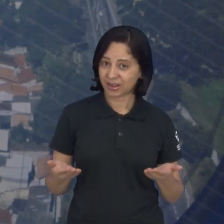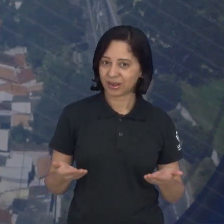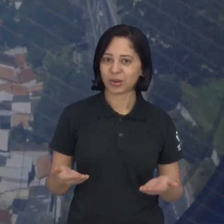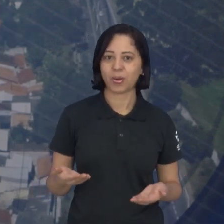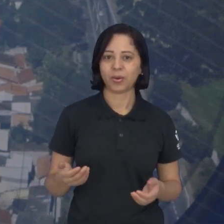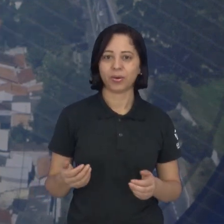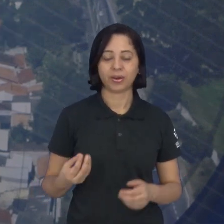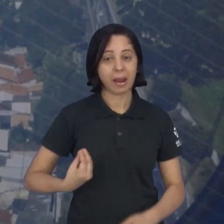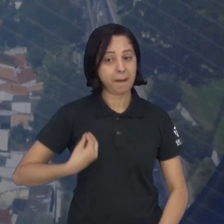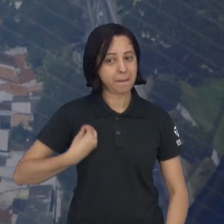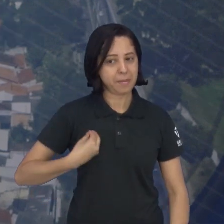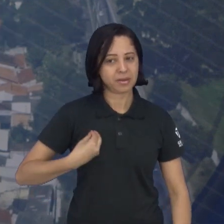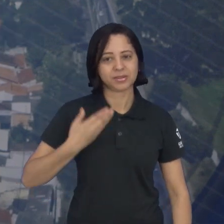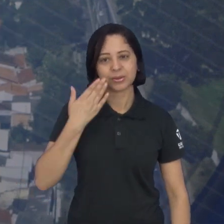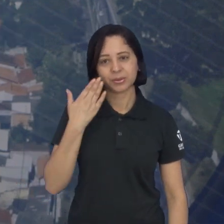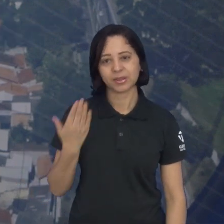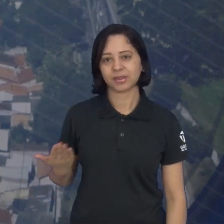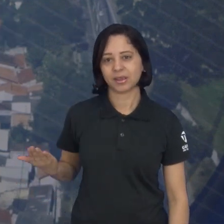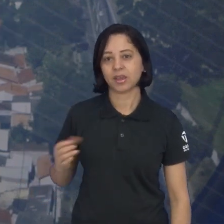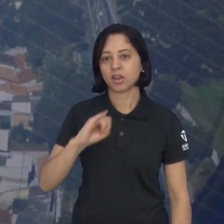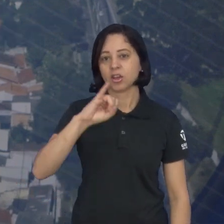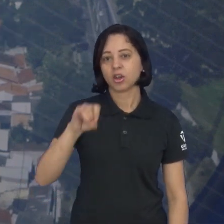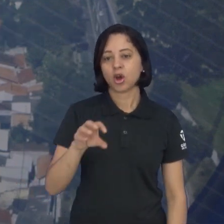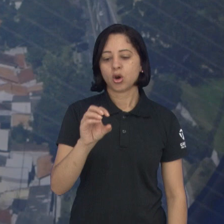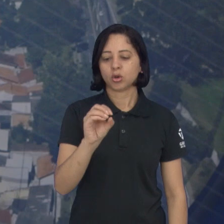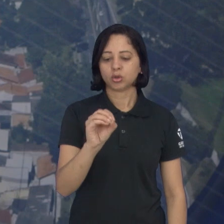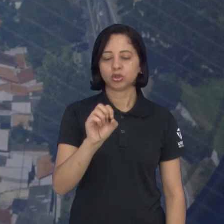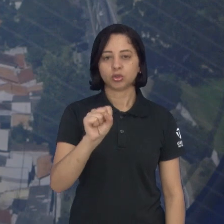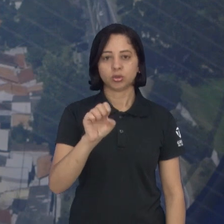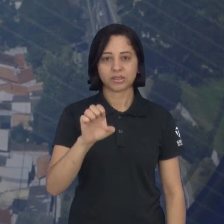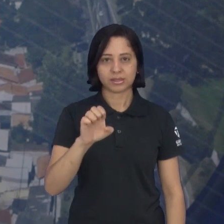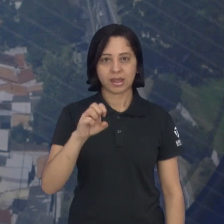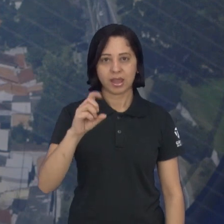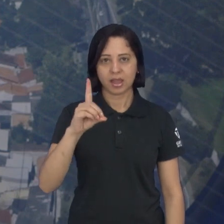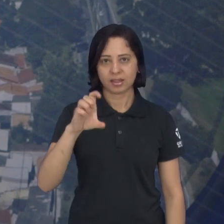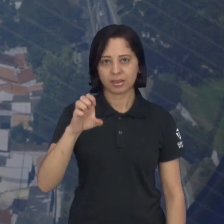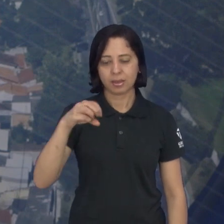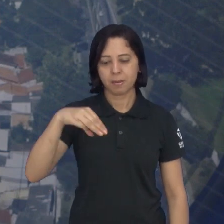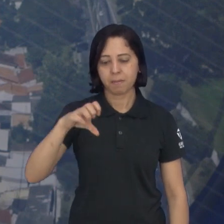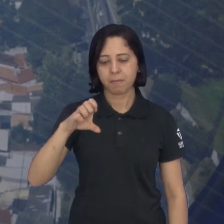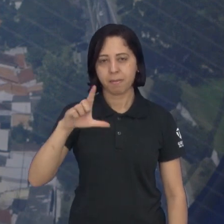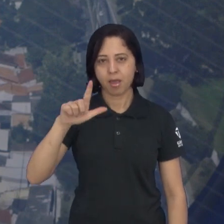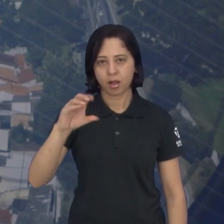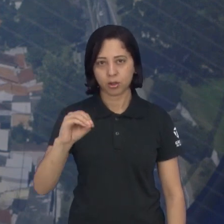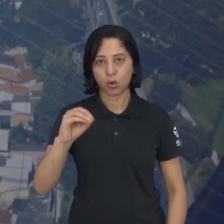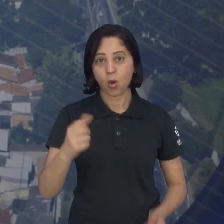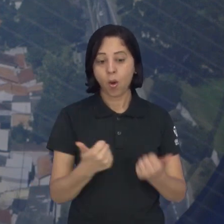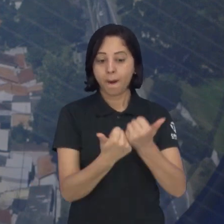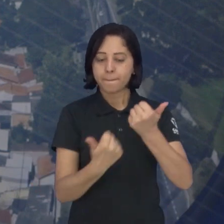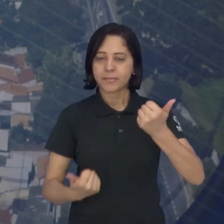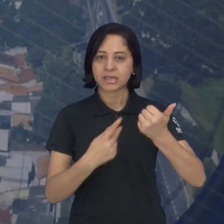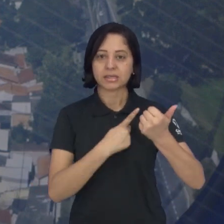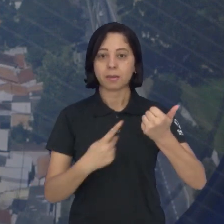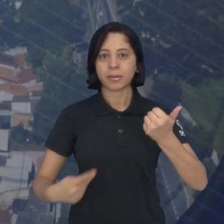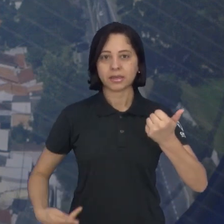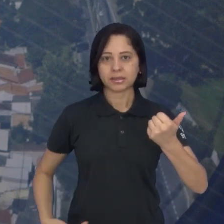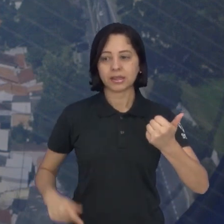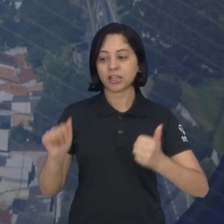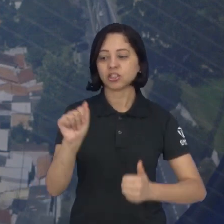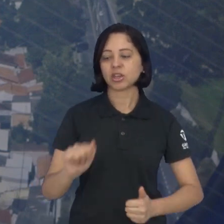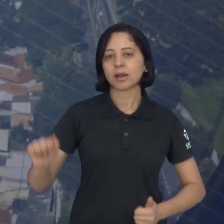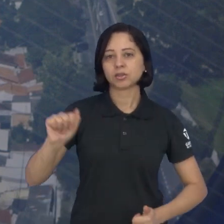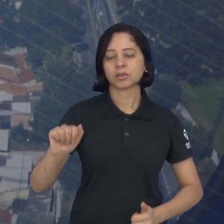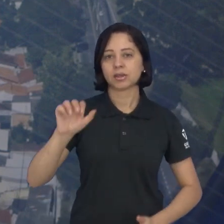aqui conosco também é o José de Mello, que é o vice-presidente da ACI, a Associação Comercial